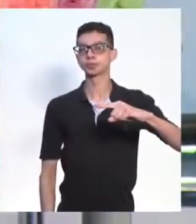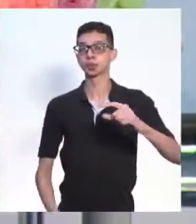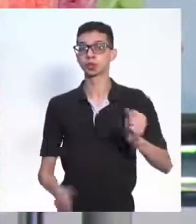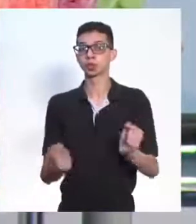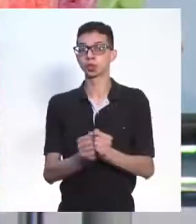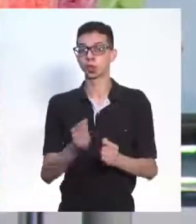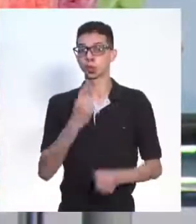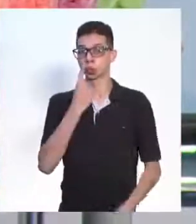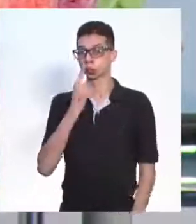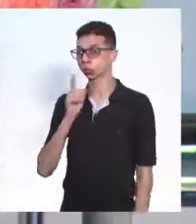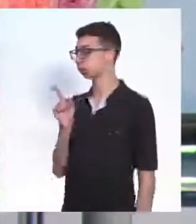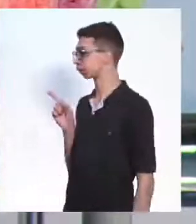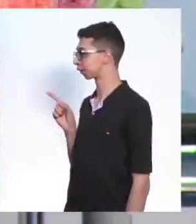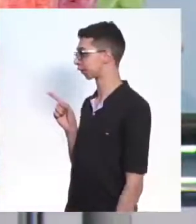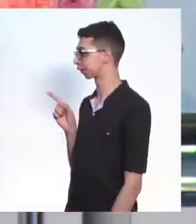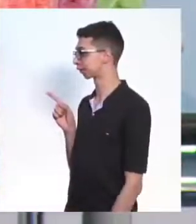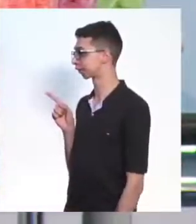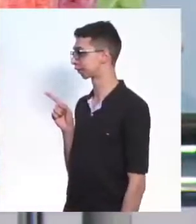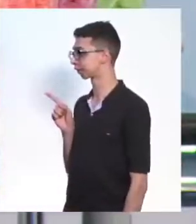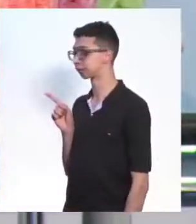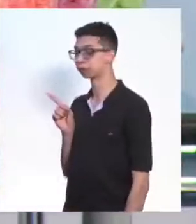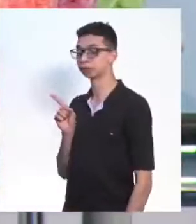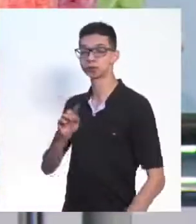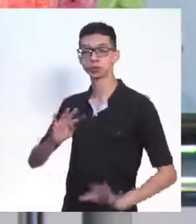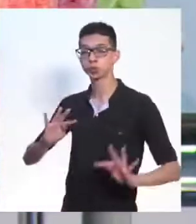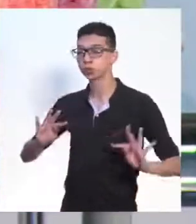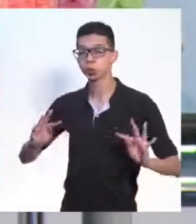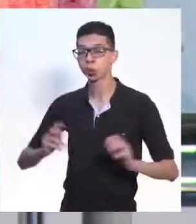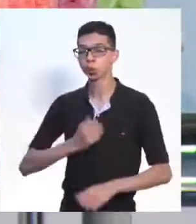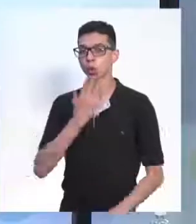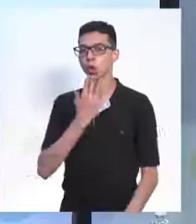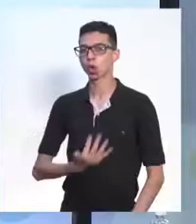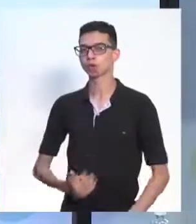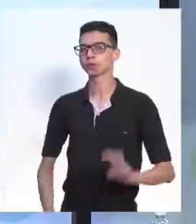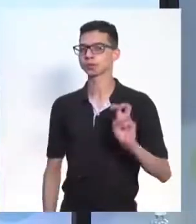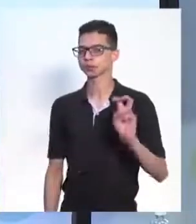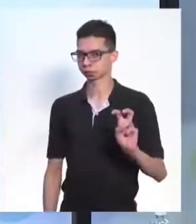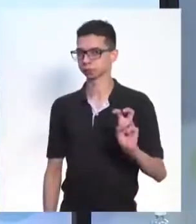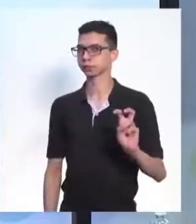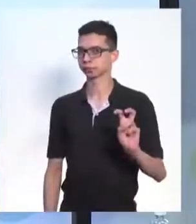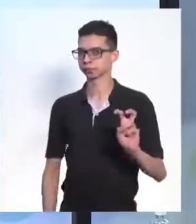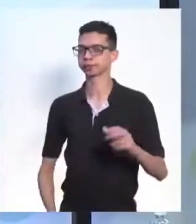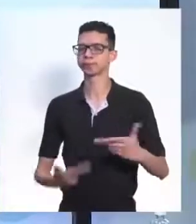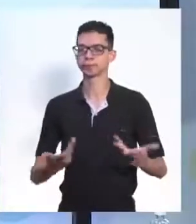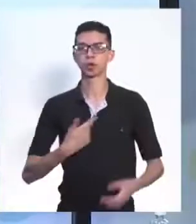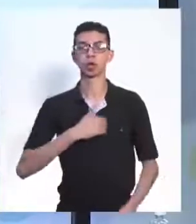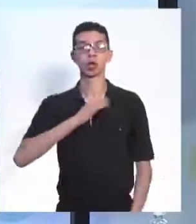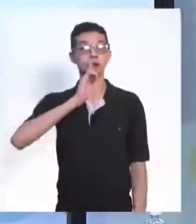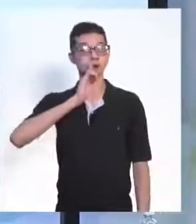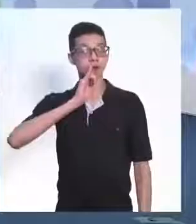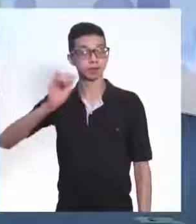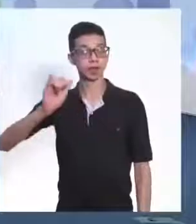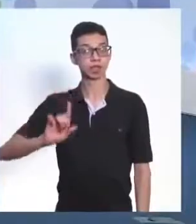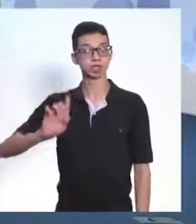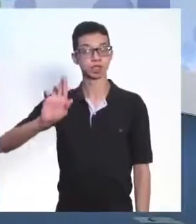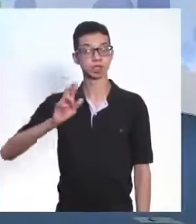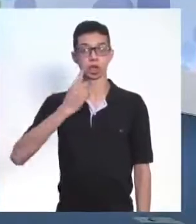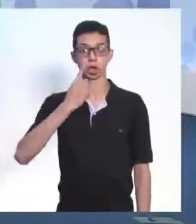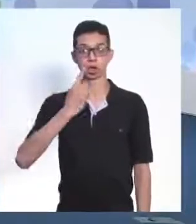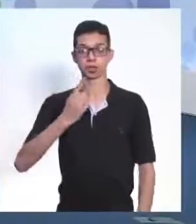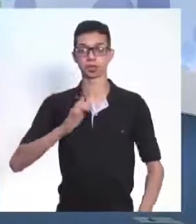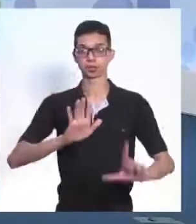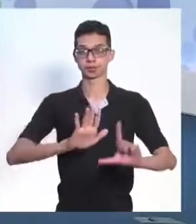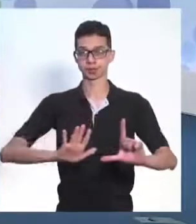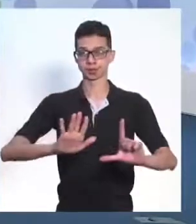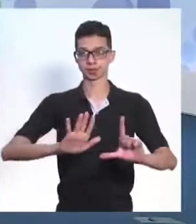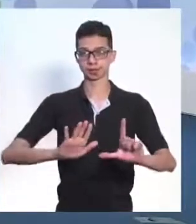juntando as minhas 5 cores. Então, eu vou falar pro diretor colocar essa tela aqui